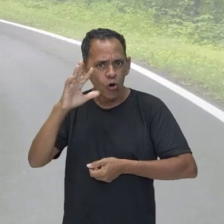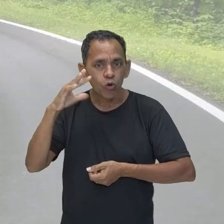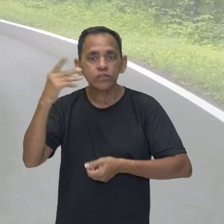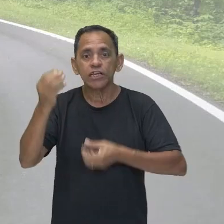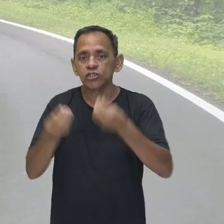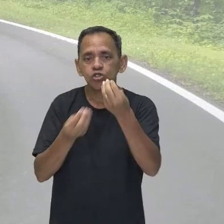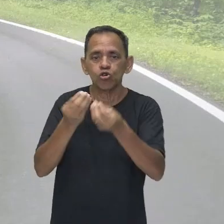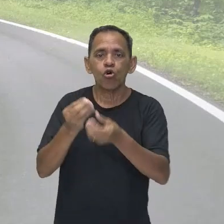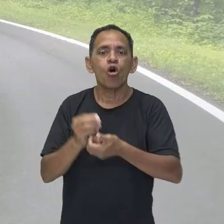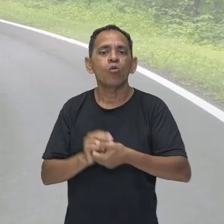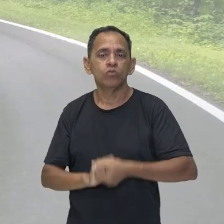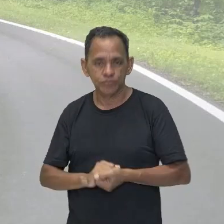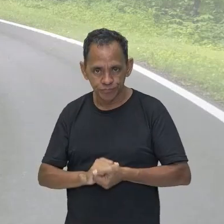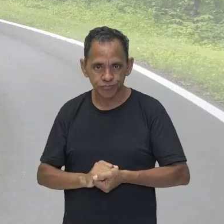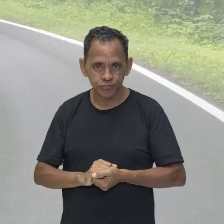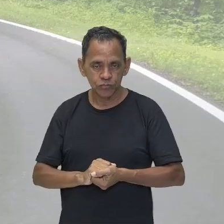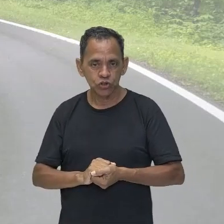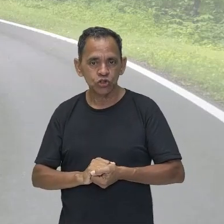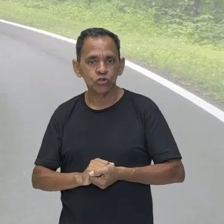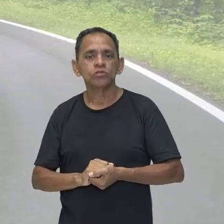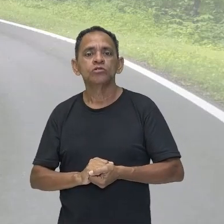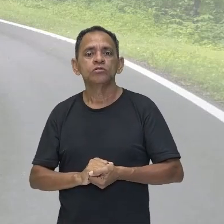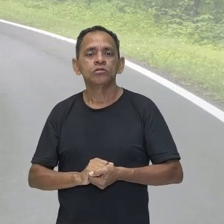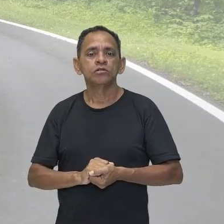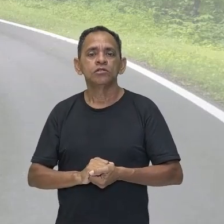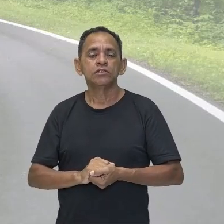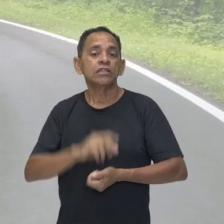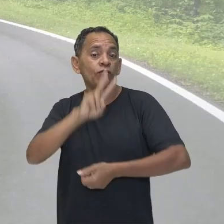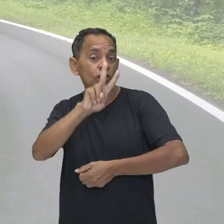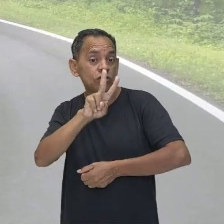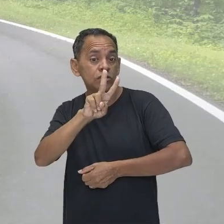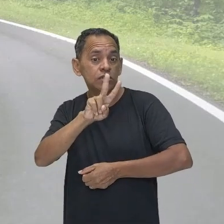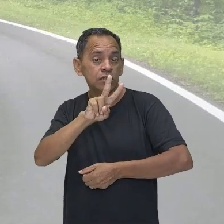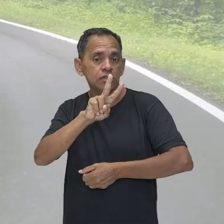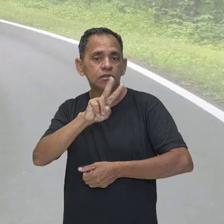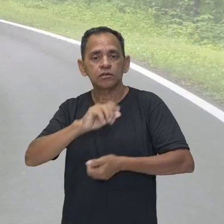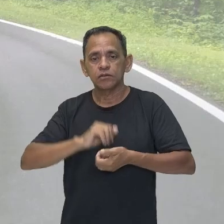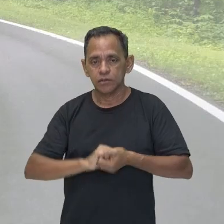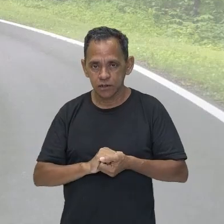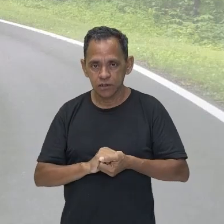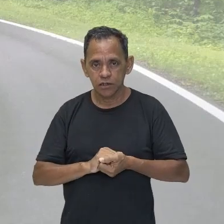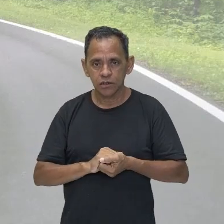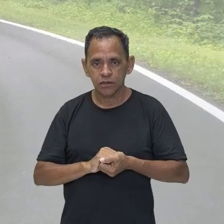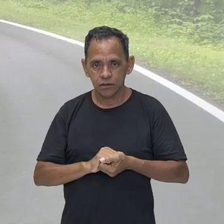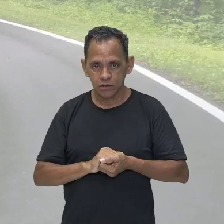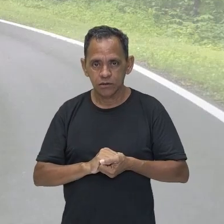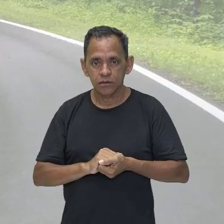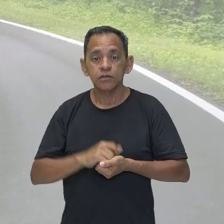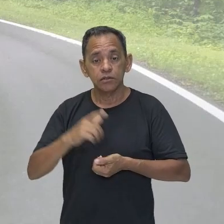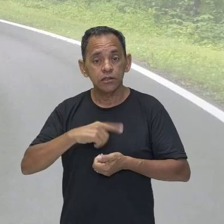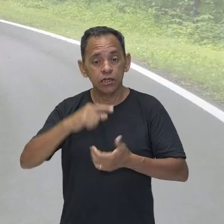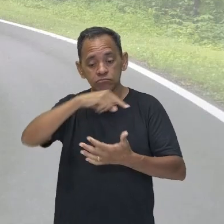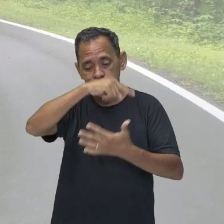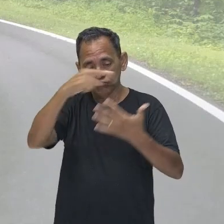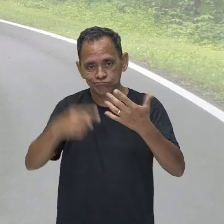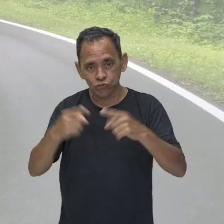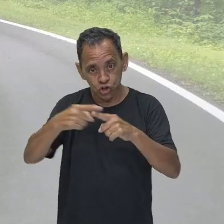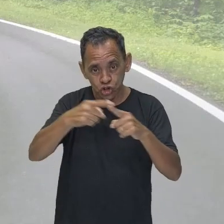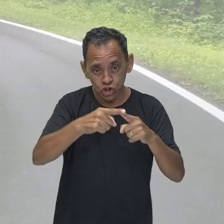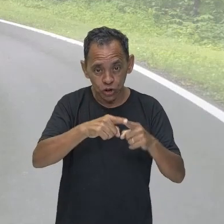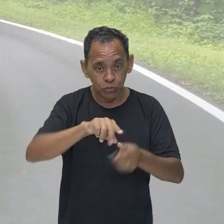no movimento, quando ele está numa trajetória, ele pode ter diferentes tipos de trajetória, tá,